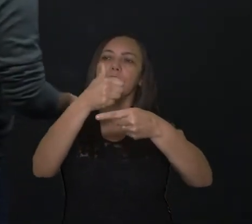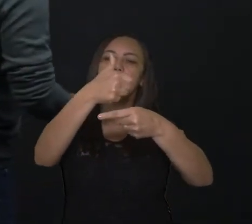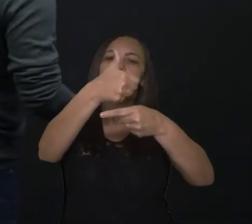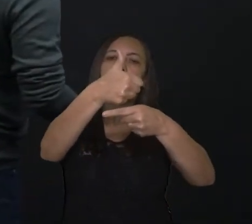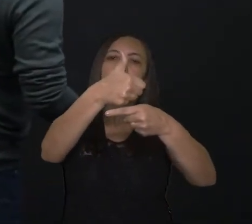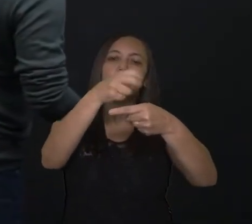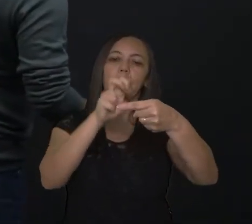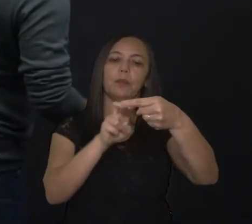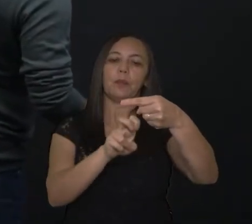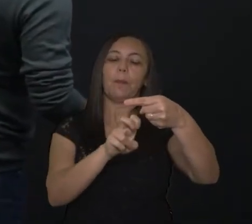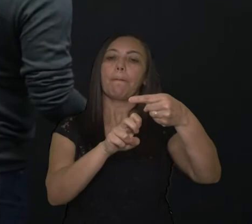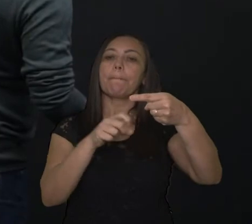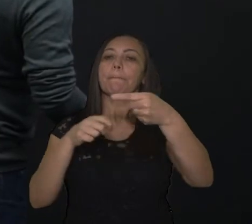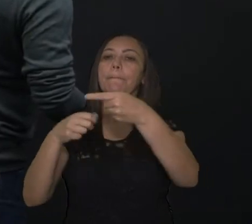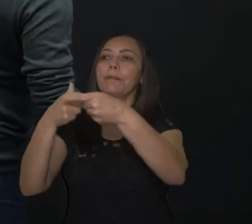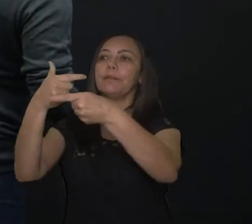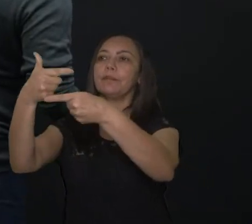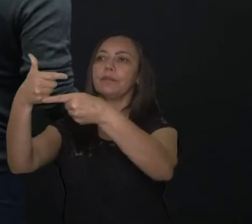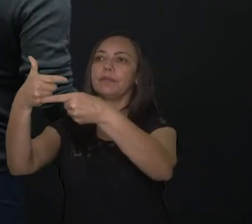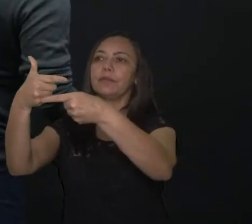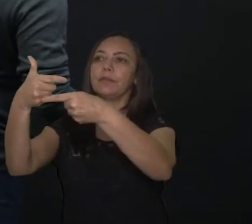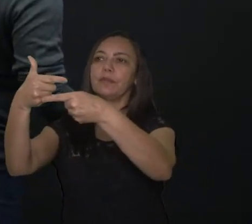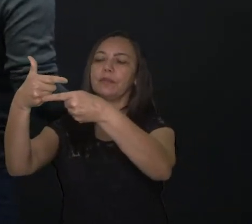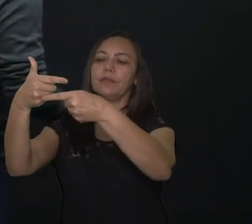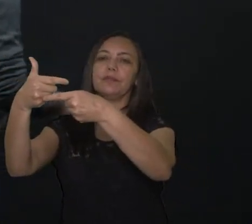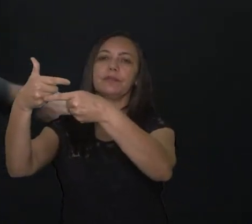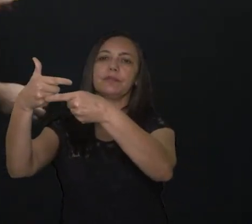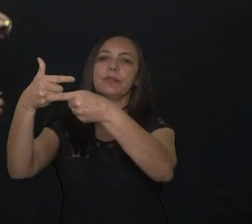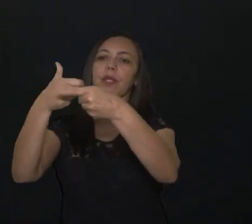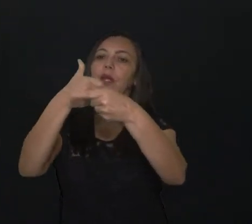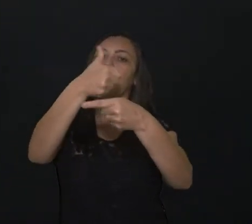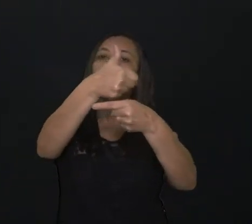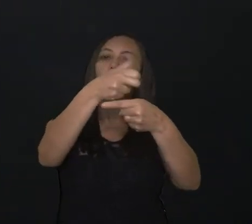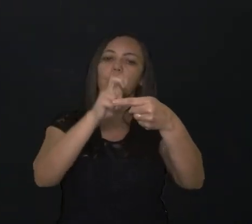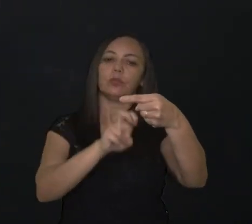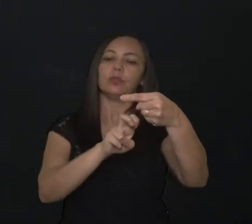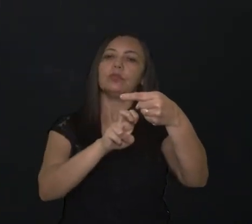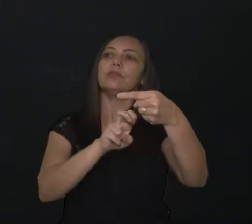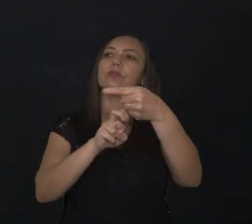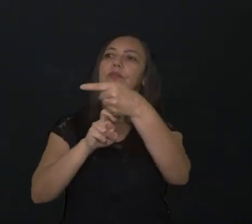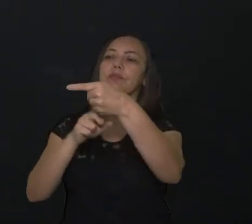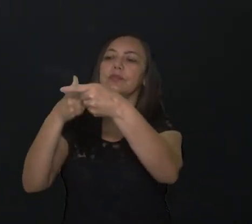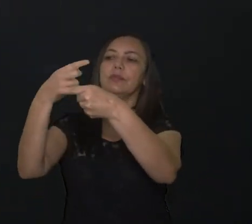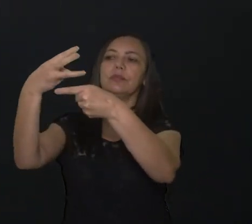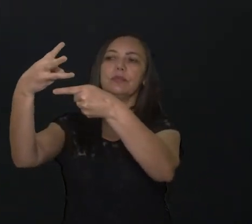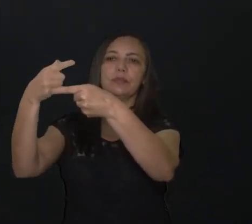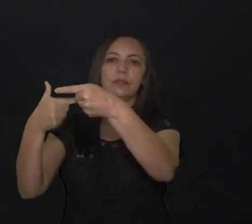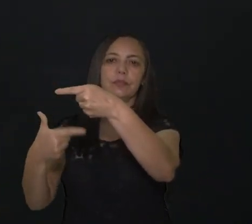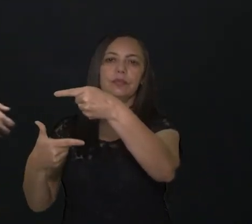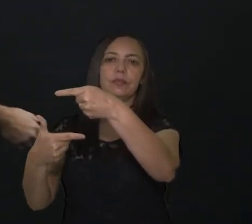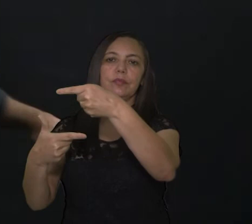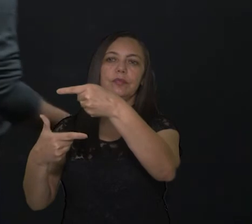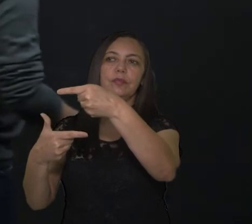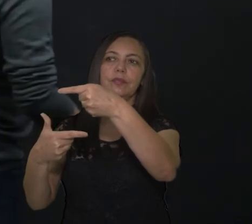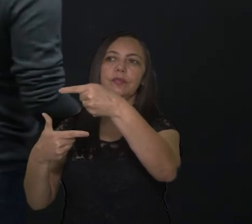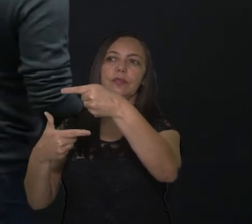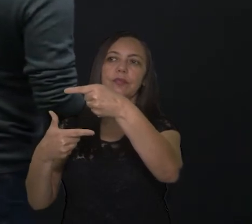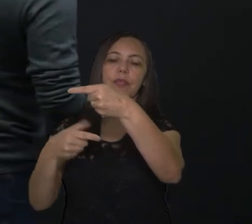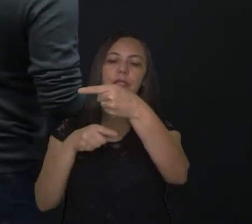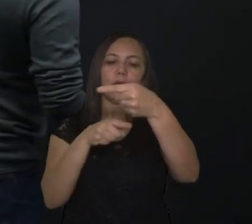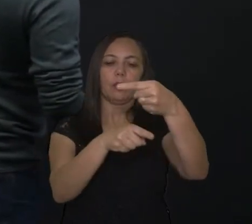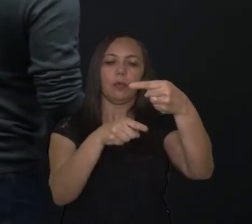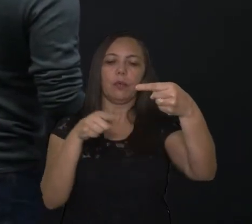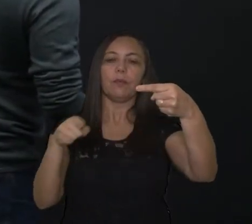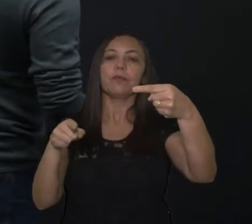aqui, então, o 5 e o 2. Então, nós temos dois números primos. Logo, então, o MMC